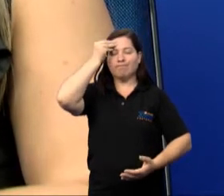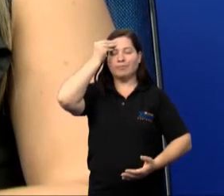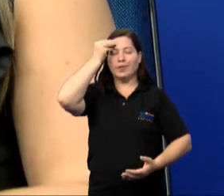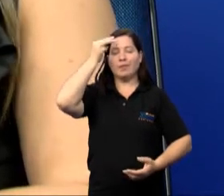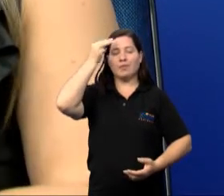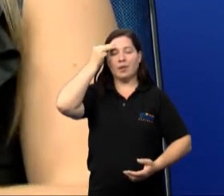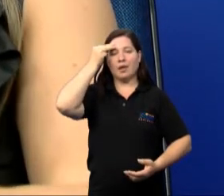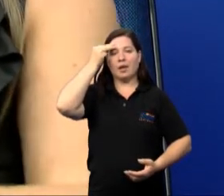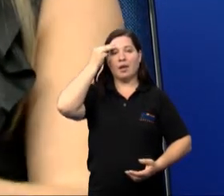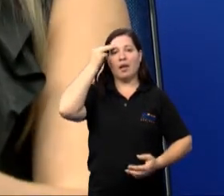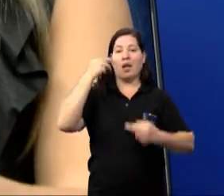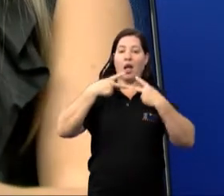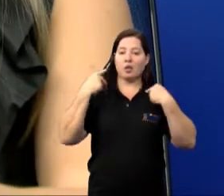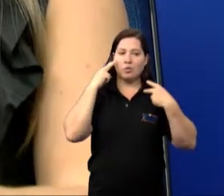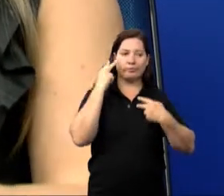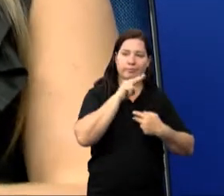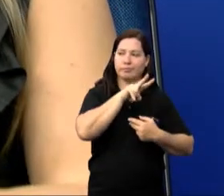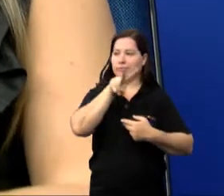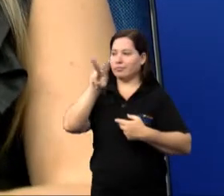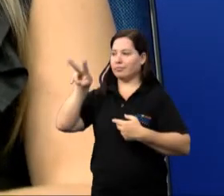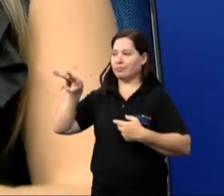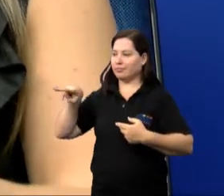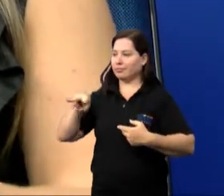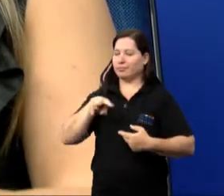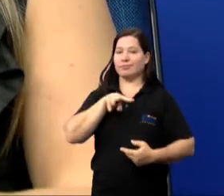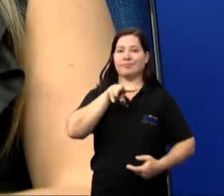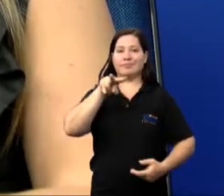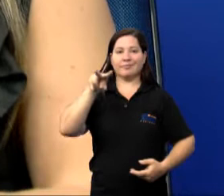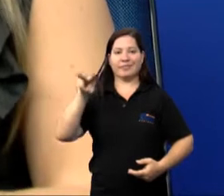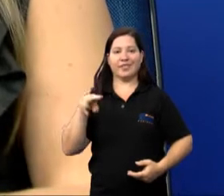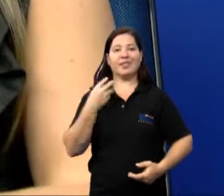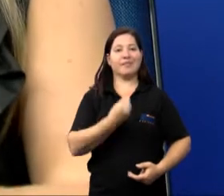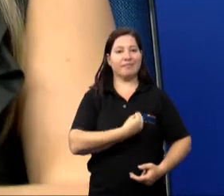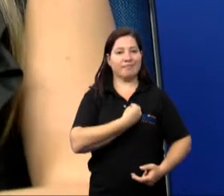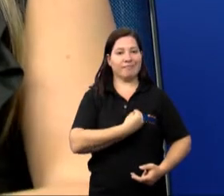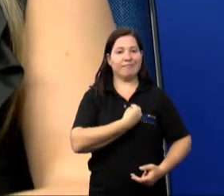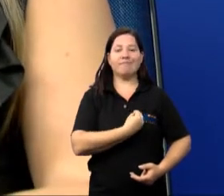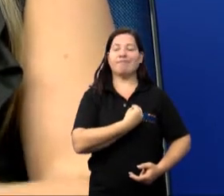ter, claro, desde bebê, mas nesse período, um cuidado essencial no que